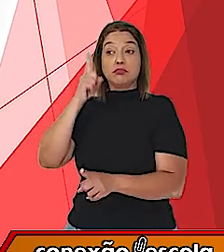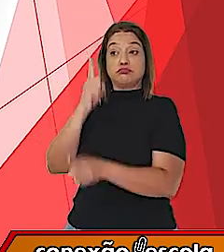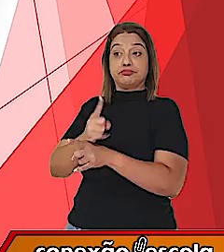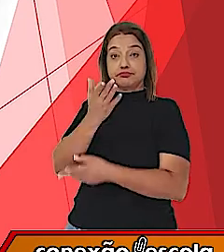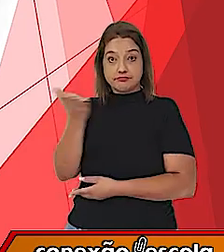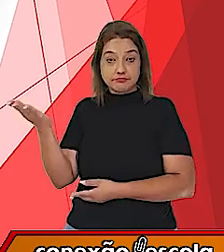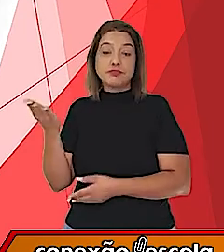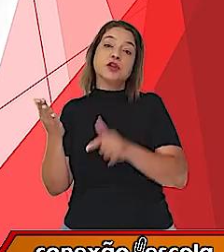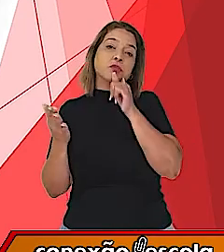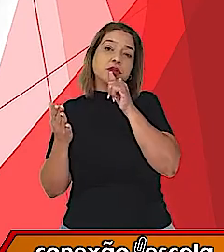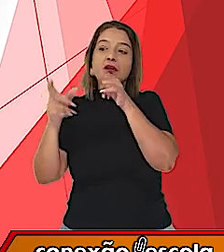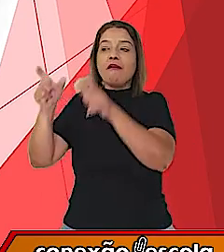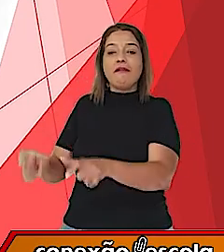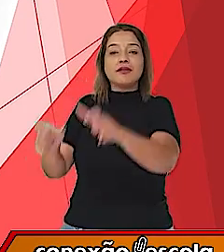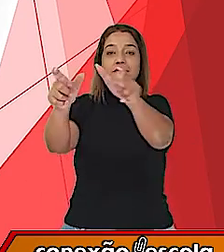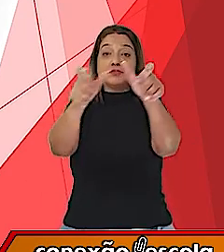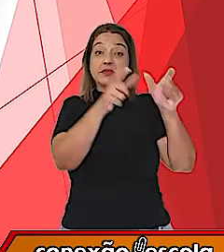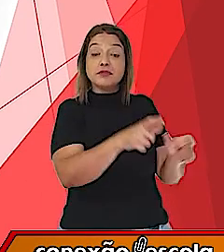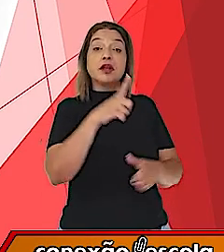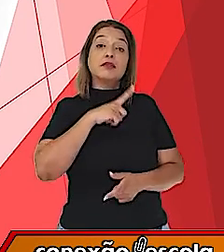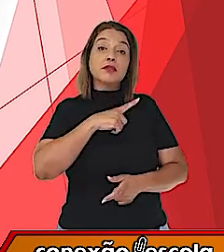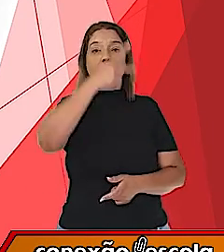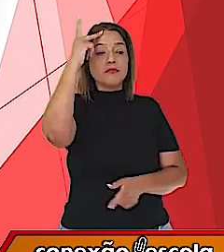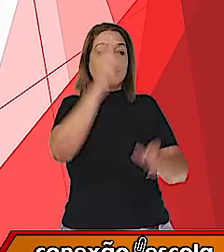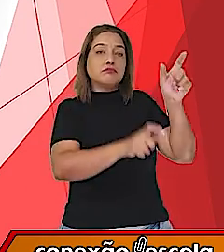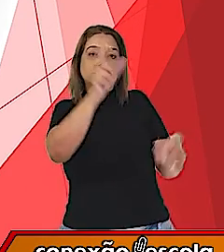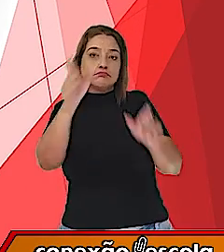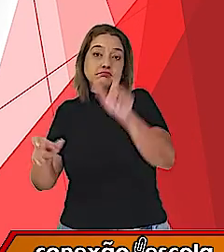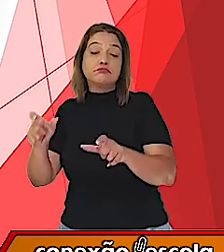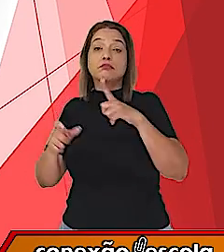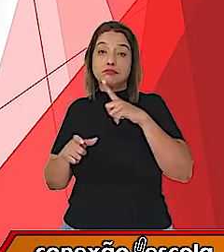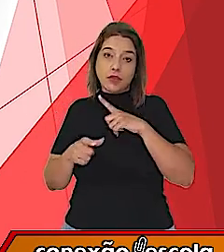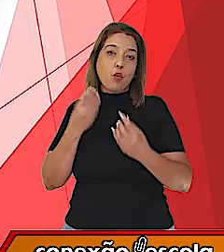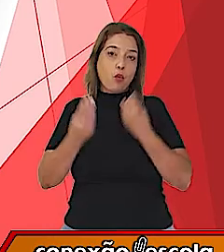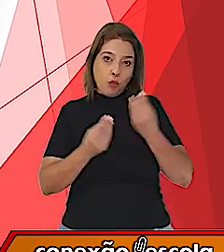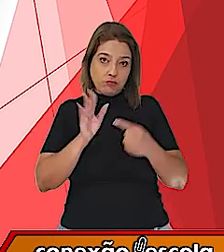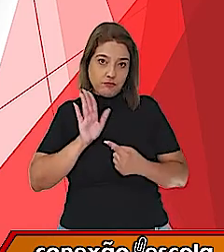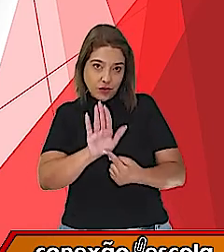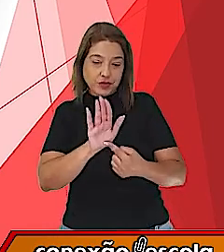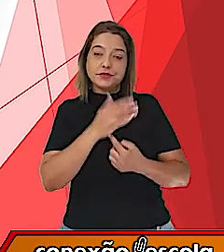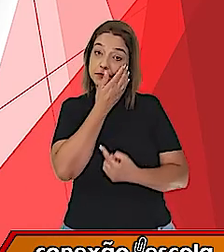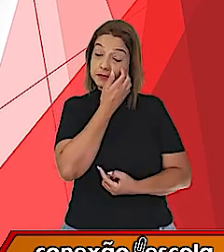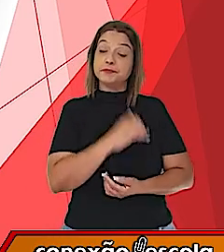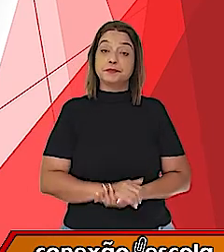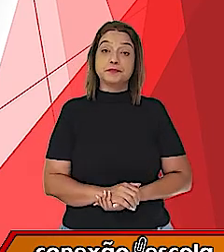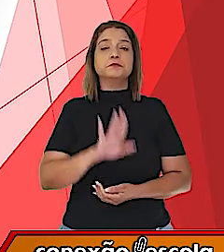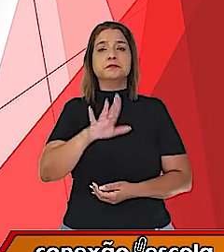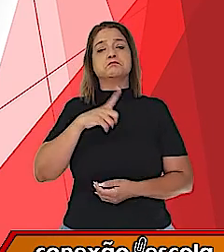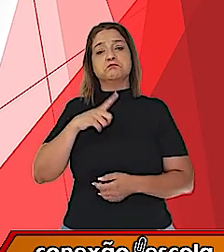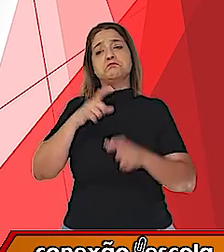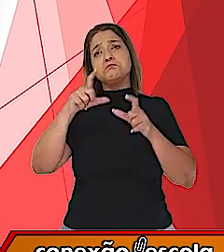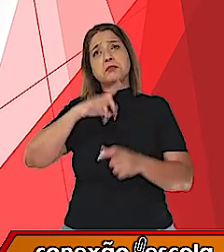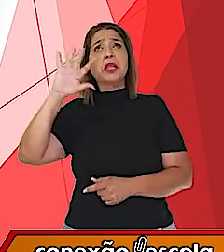é, a posição dos seres em relação às três pessoas do discurso. Essa localização pode ser